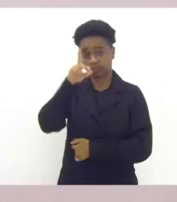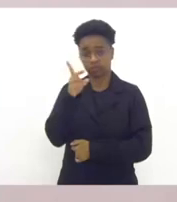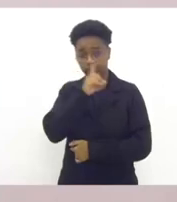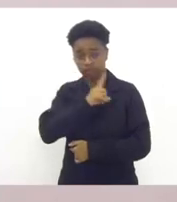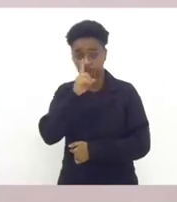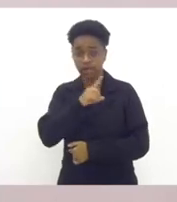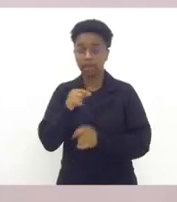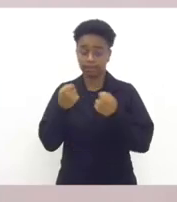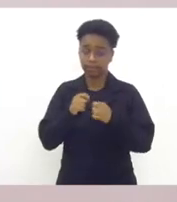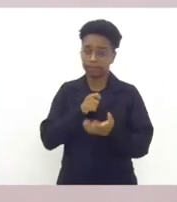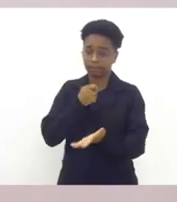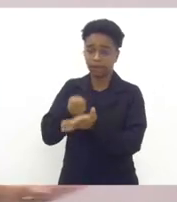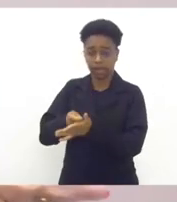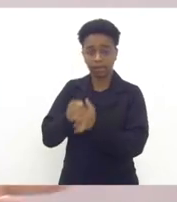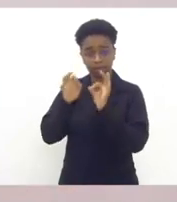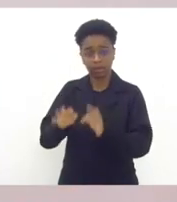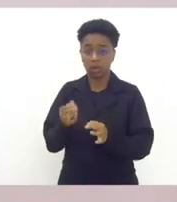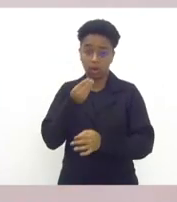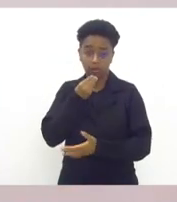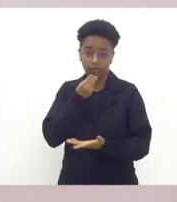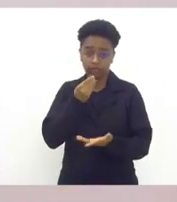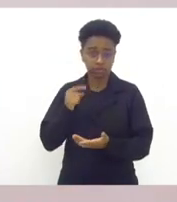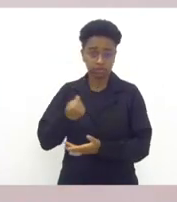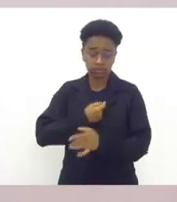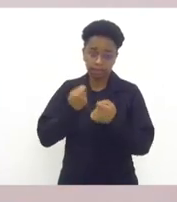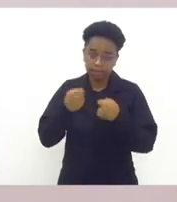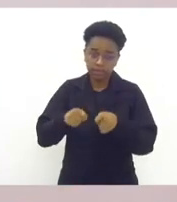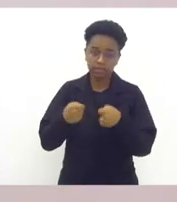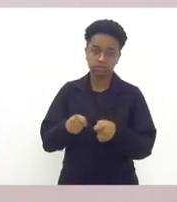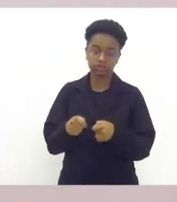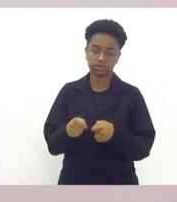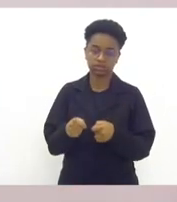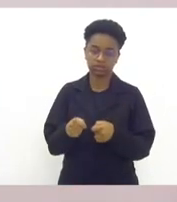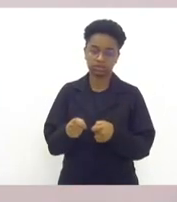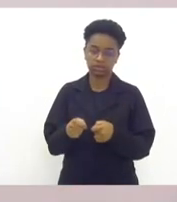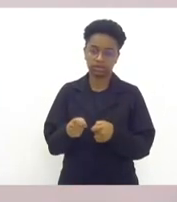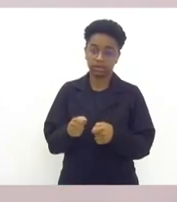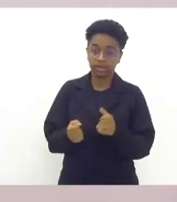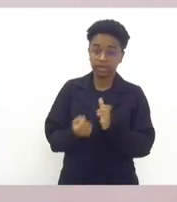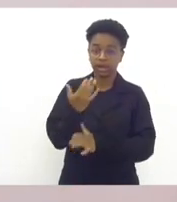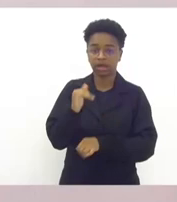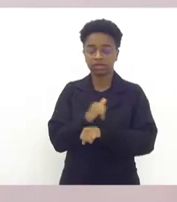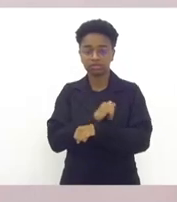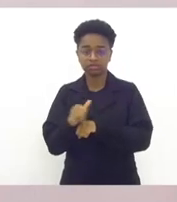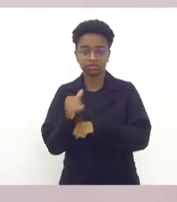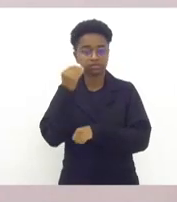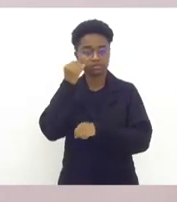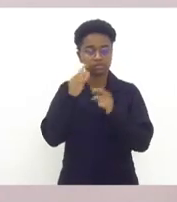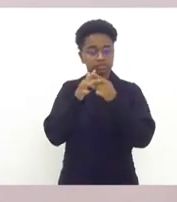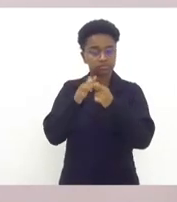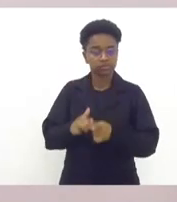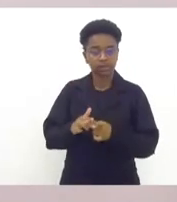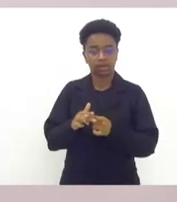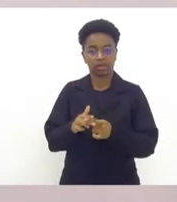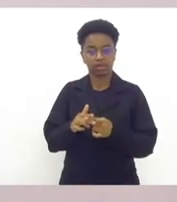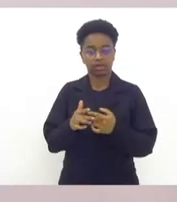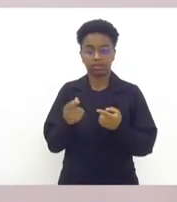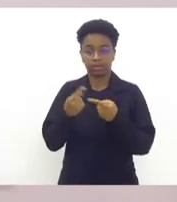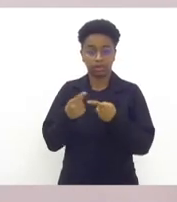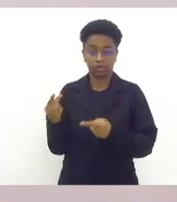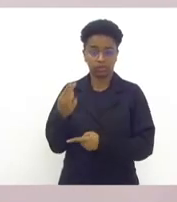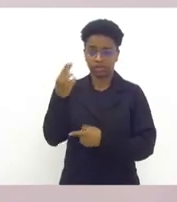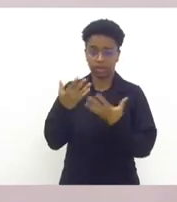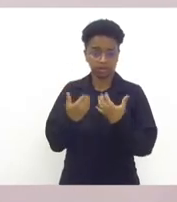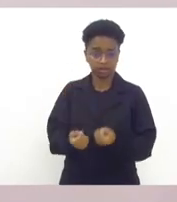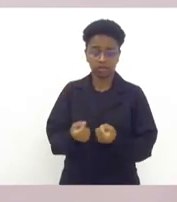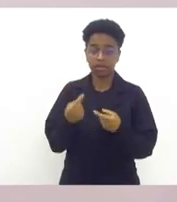também monetariamente. É óbvio que a gente precisa criar algum mecanismo de reparação. Não é possível que a